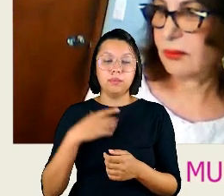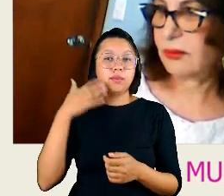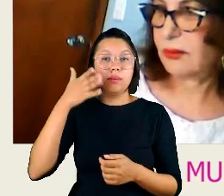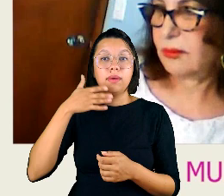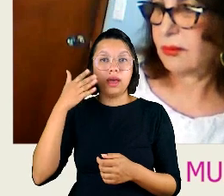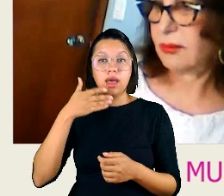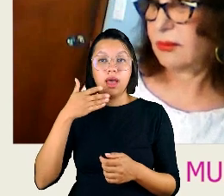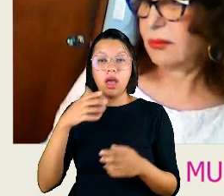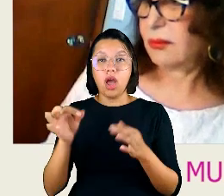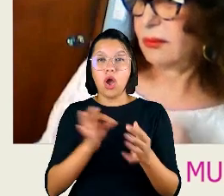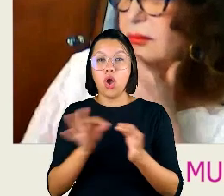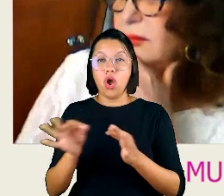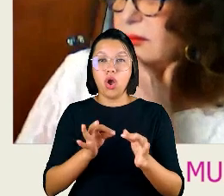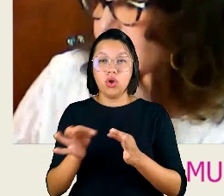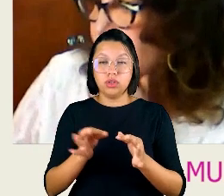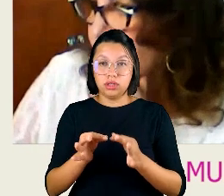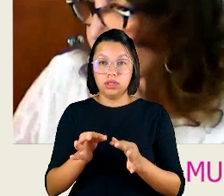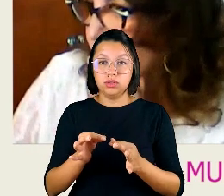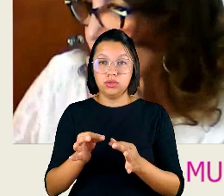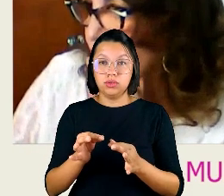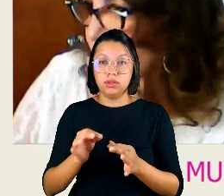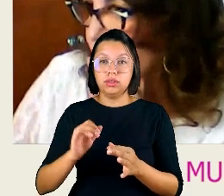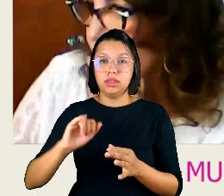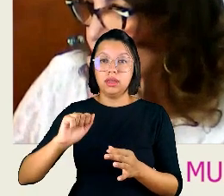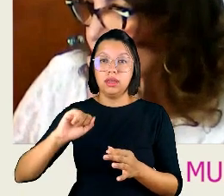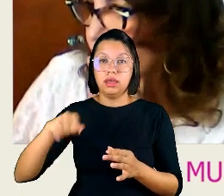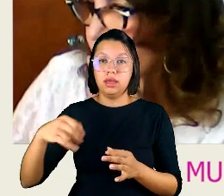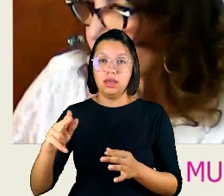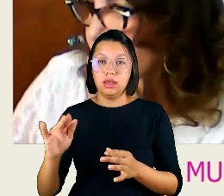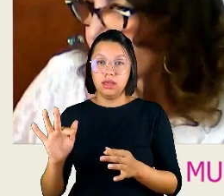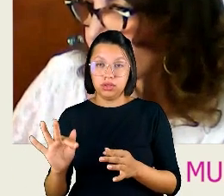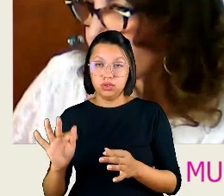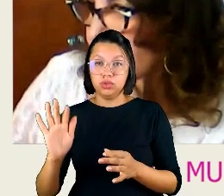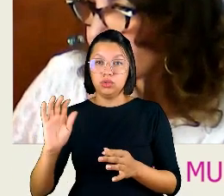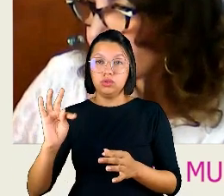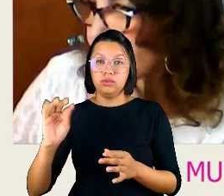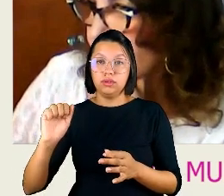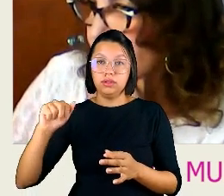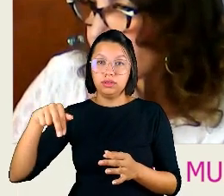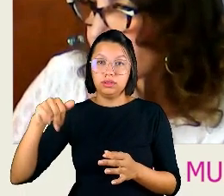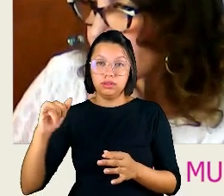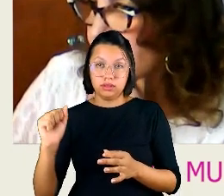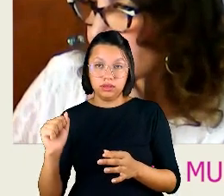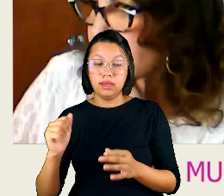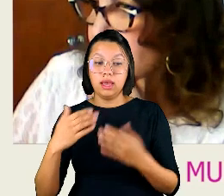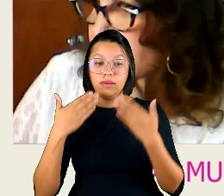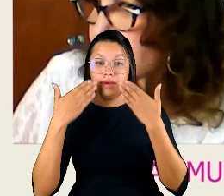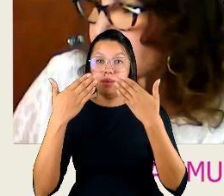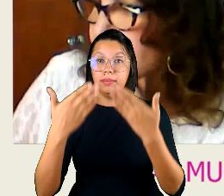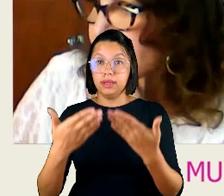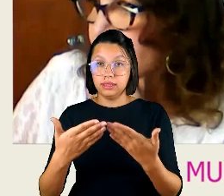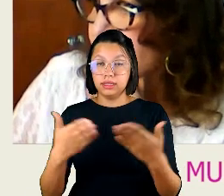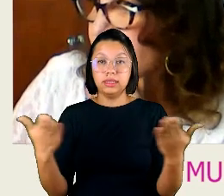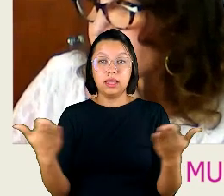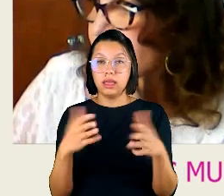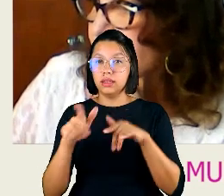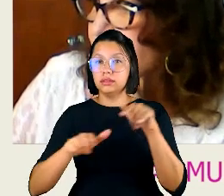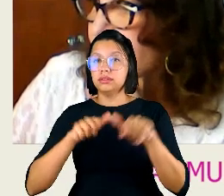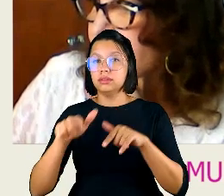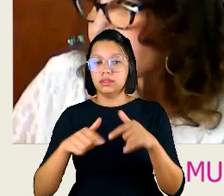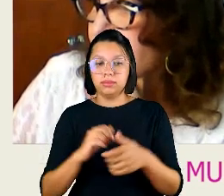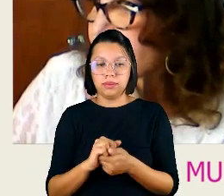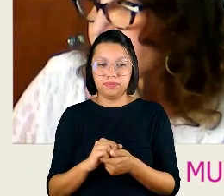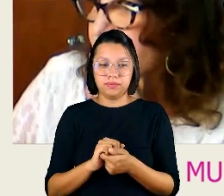JUF Mulheres, a juíza federal Tânia Uster, que apresentará esse trabalho hercúleo que